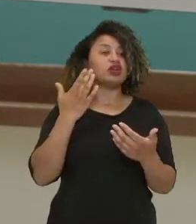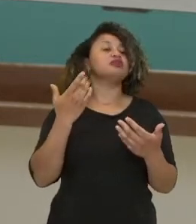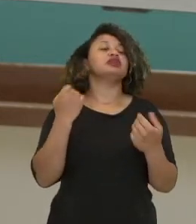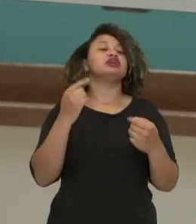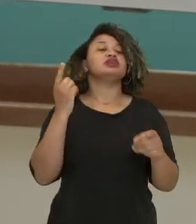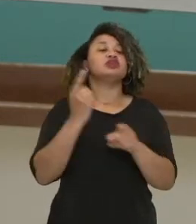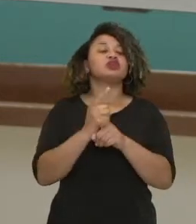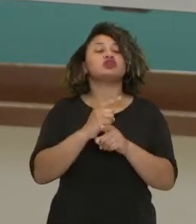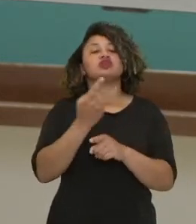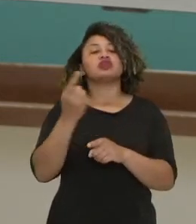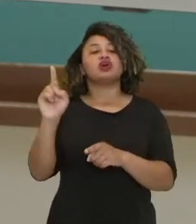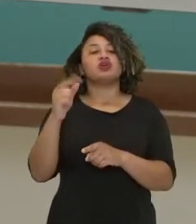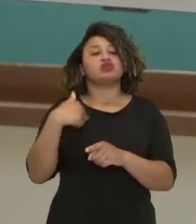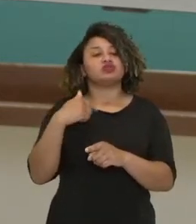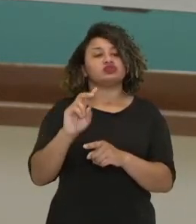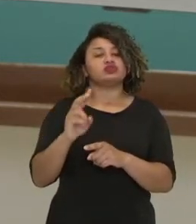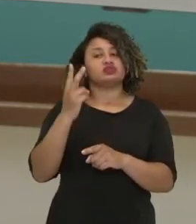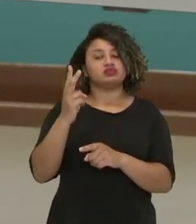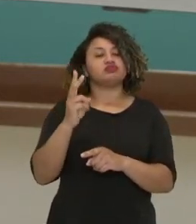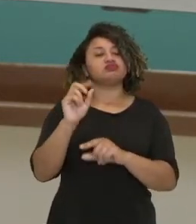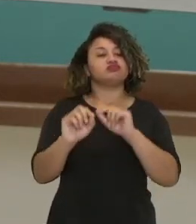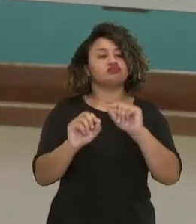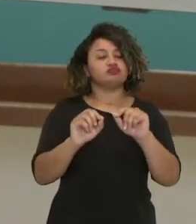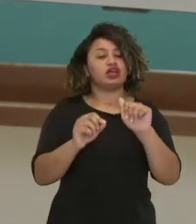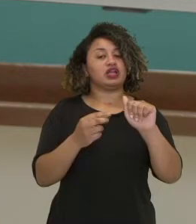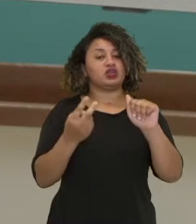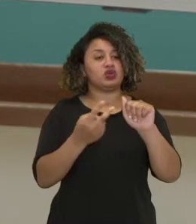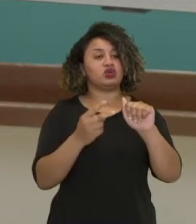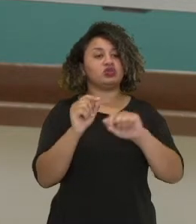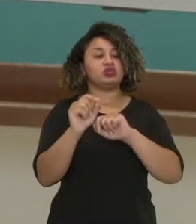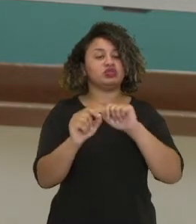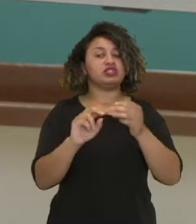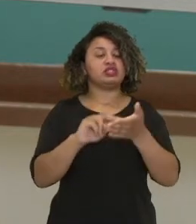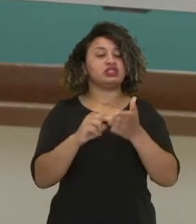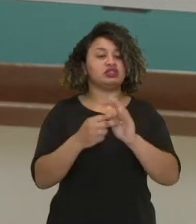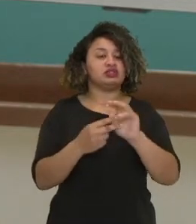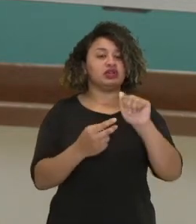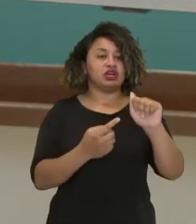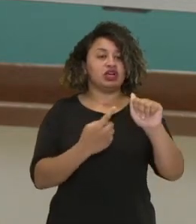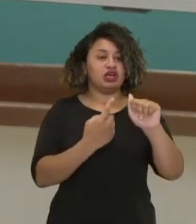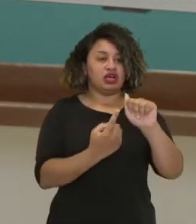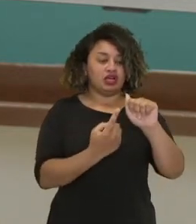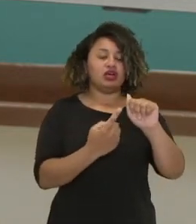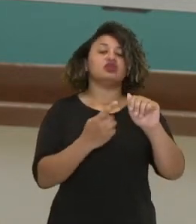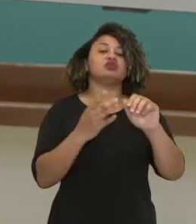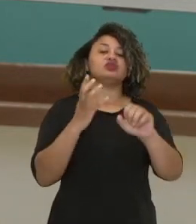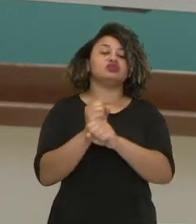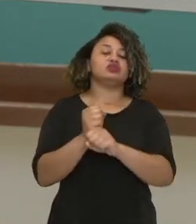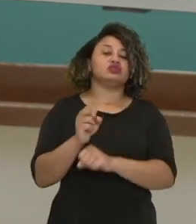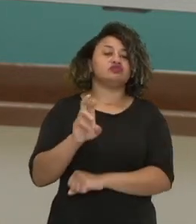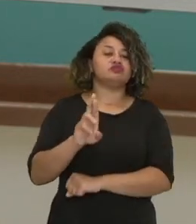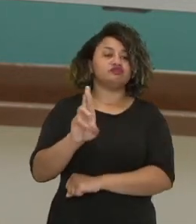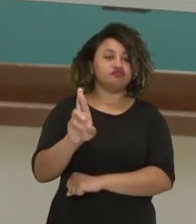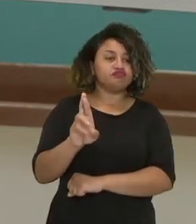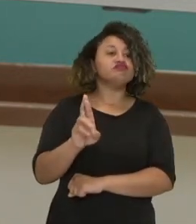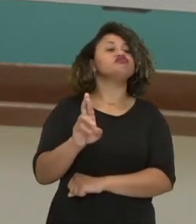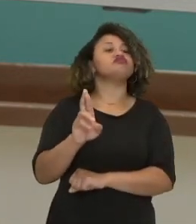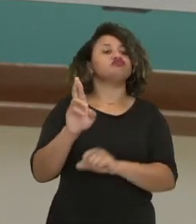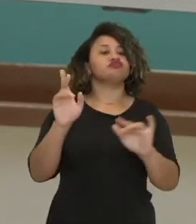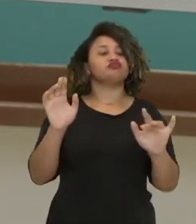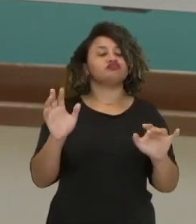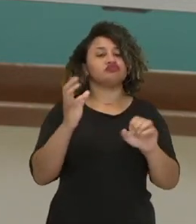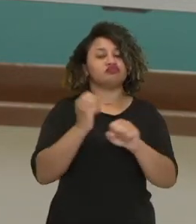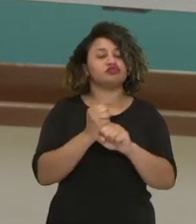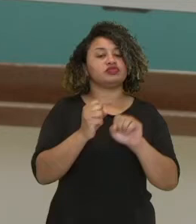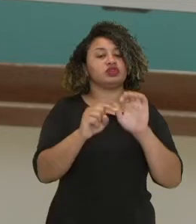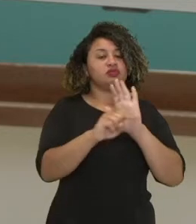Preciso encontrar o A2. O A2, como que eu encontro? Pego o anterior a ele, A1, e somo com a